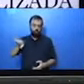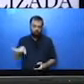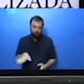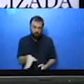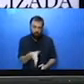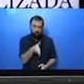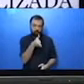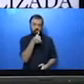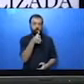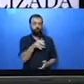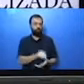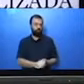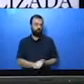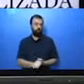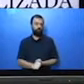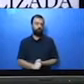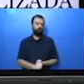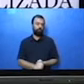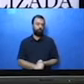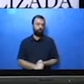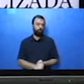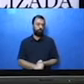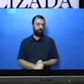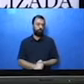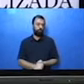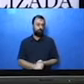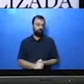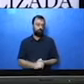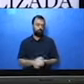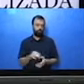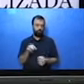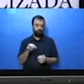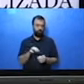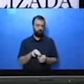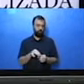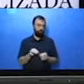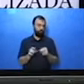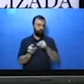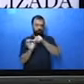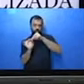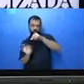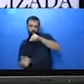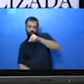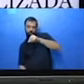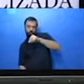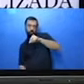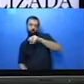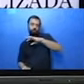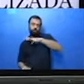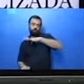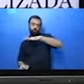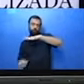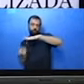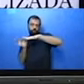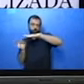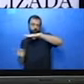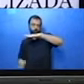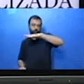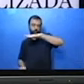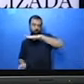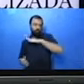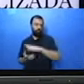Depressões. As depressões caracterizam planos rebaixados, tem a parte baixa da nossa crosta